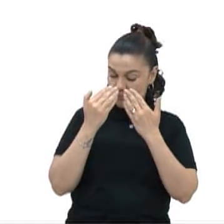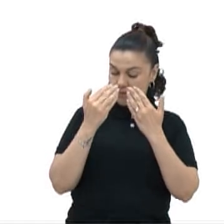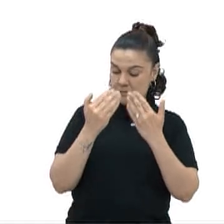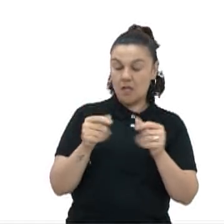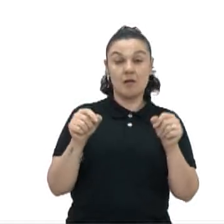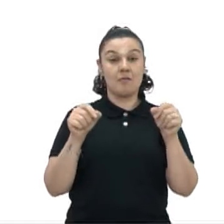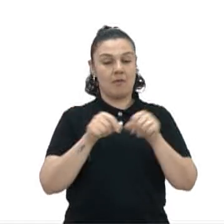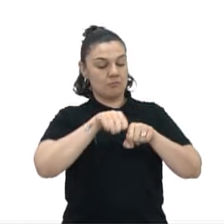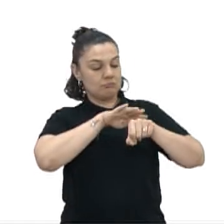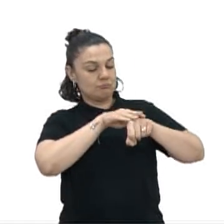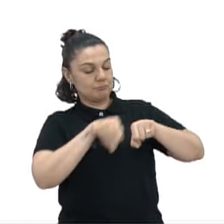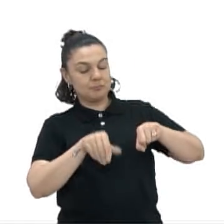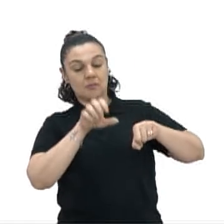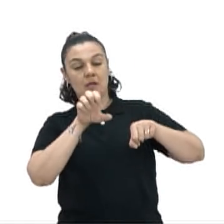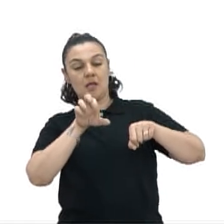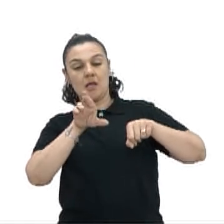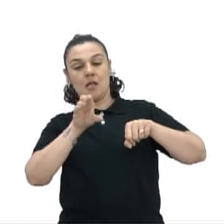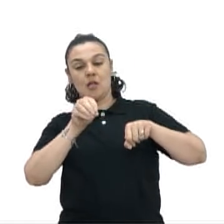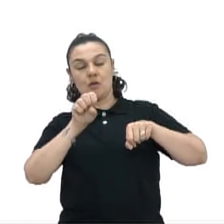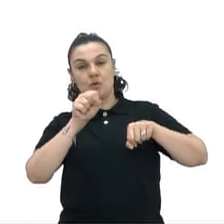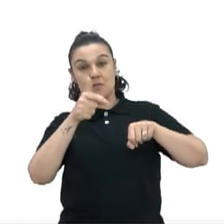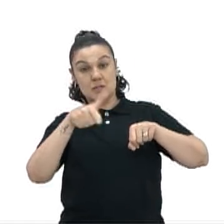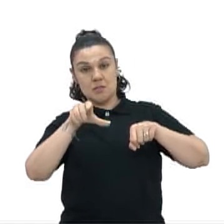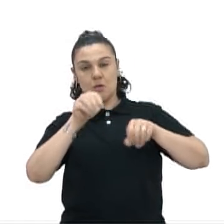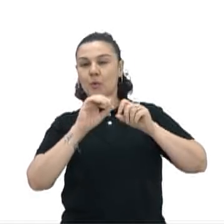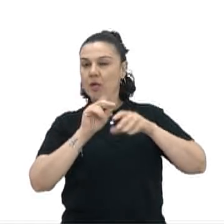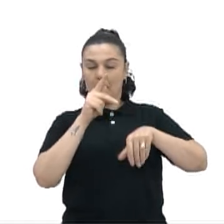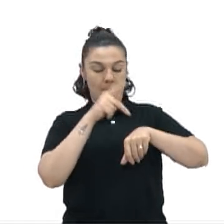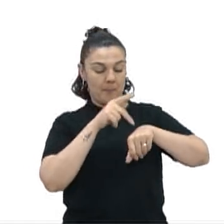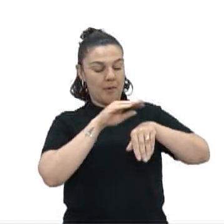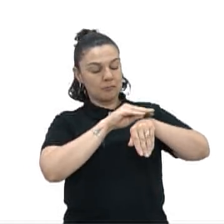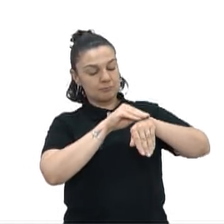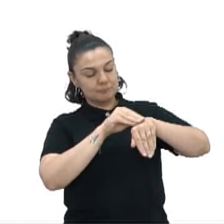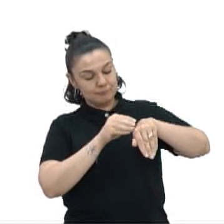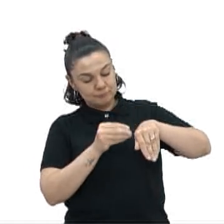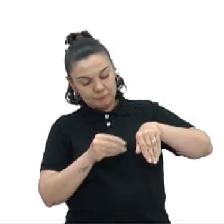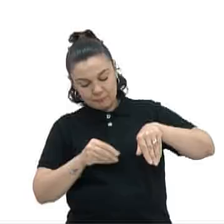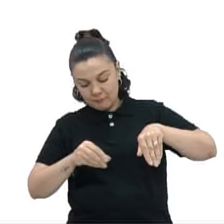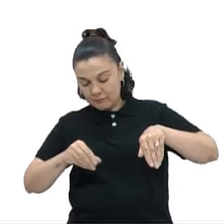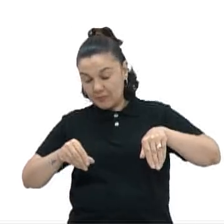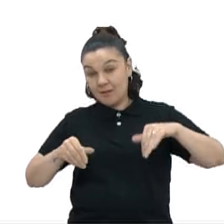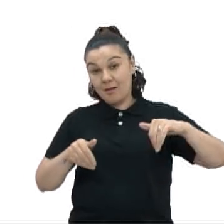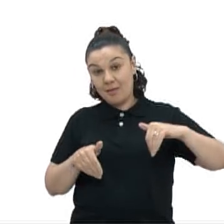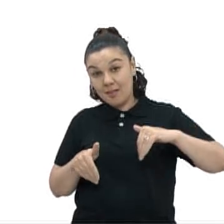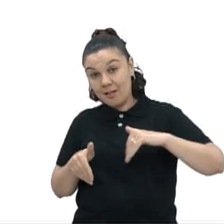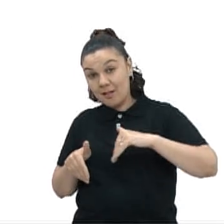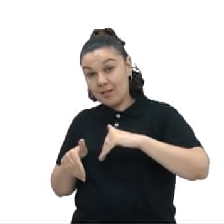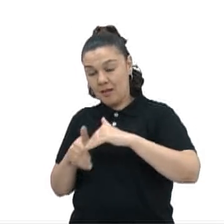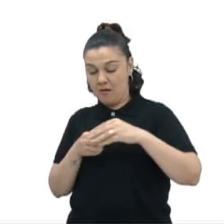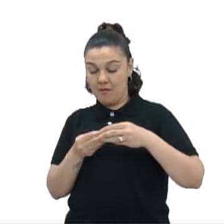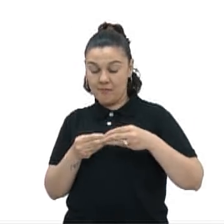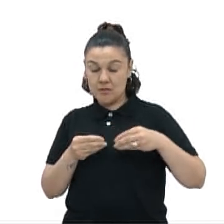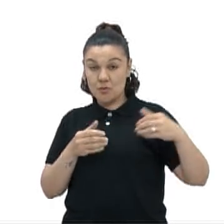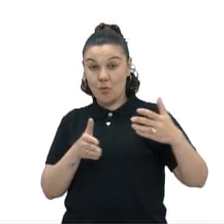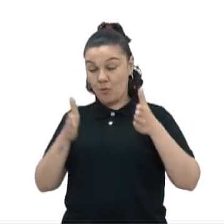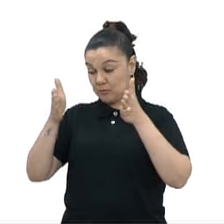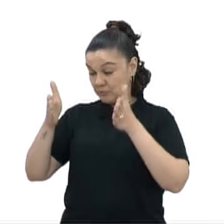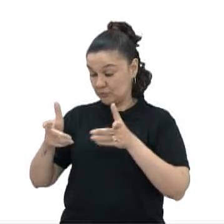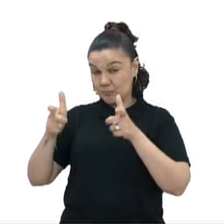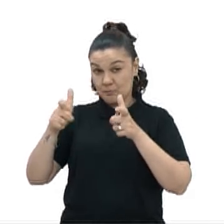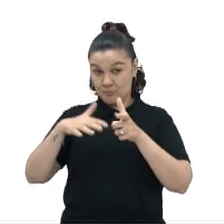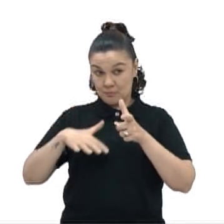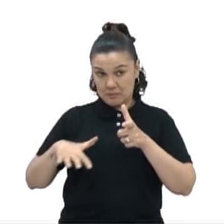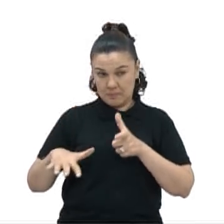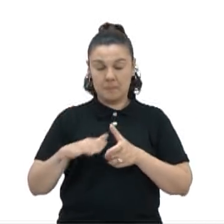causam a erosão, que é o processo de desgaste das rochas e transporte de material desgastado e de parte do solo para outros